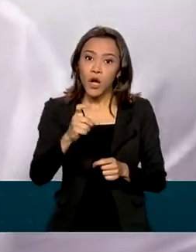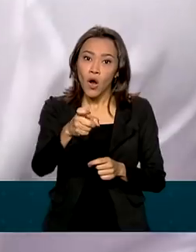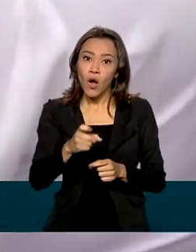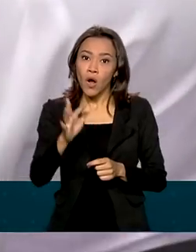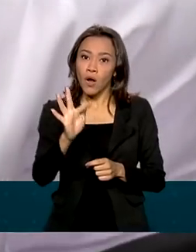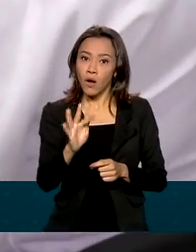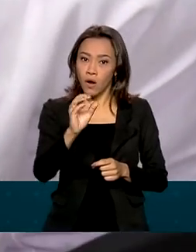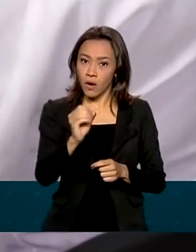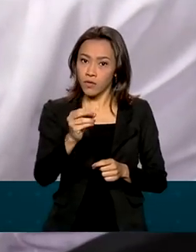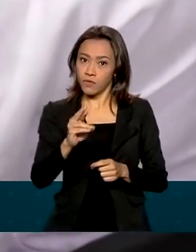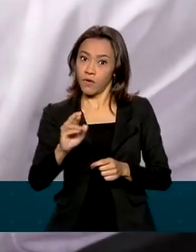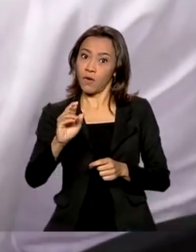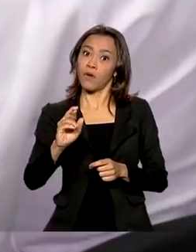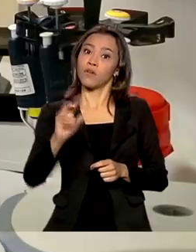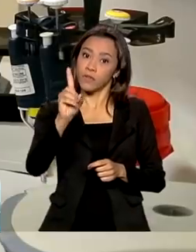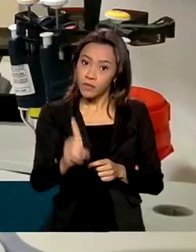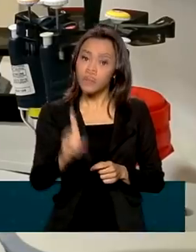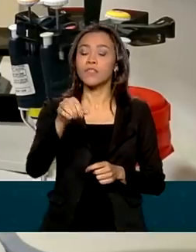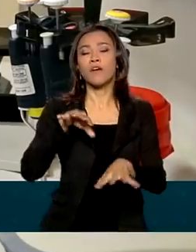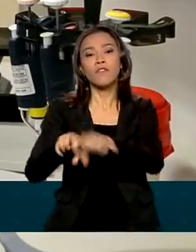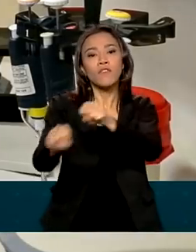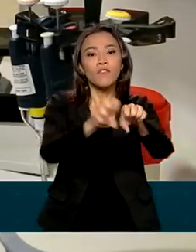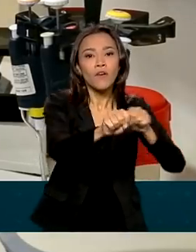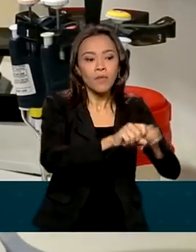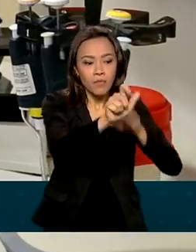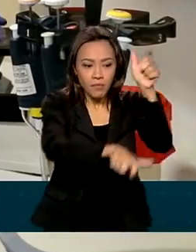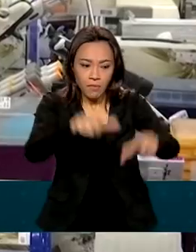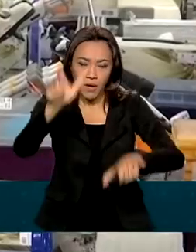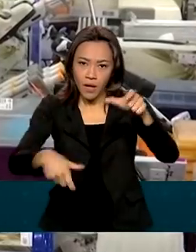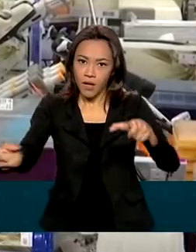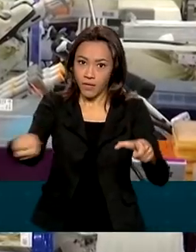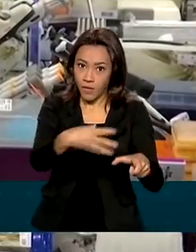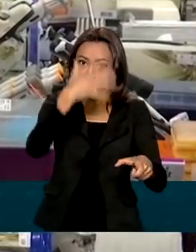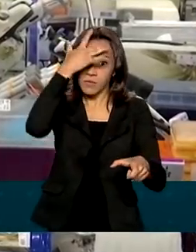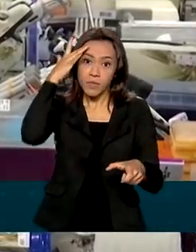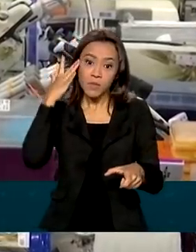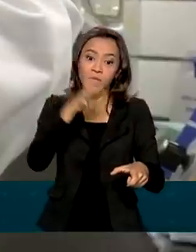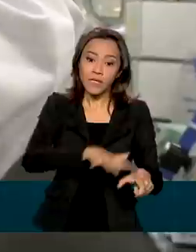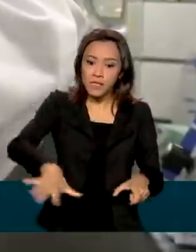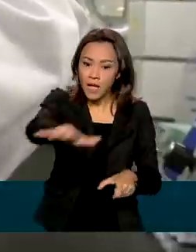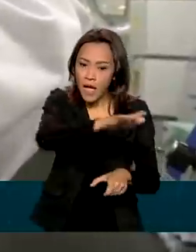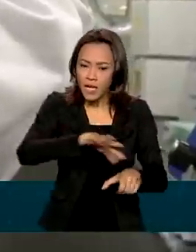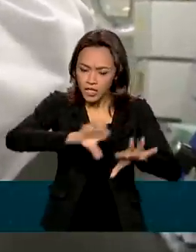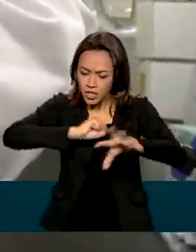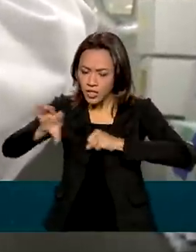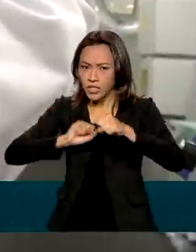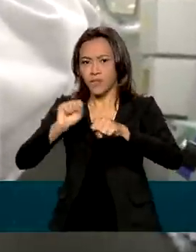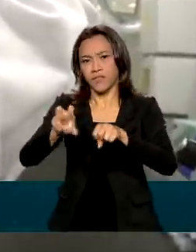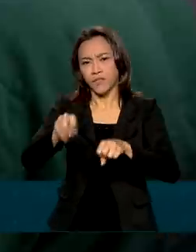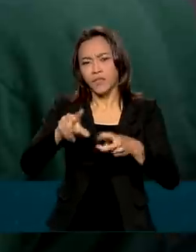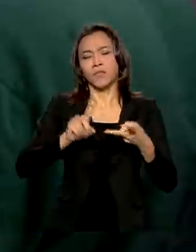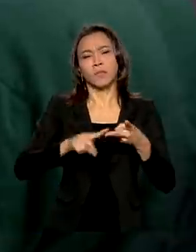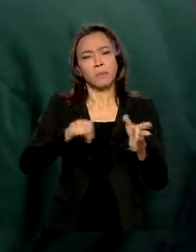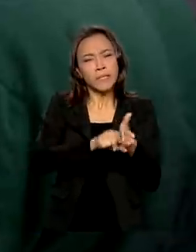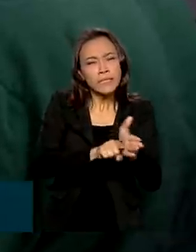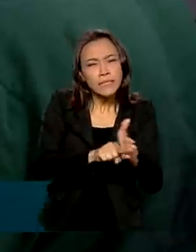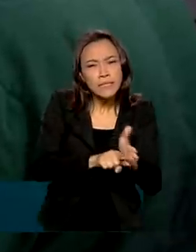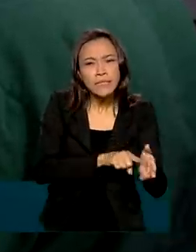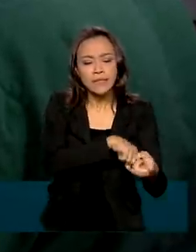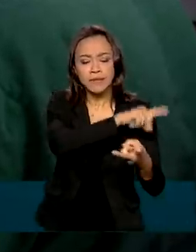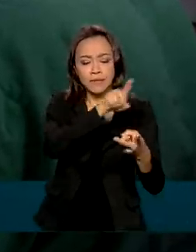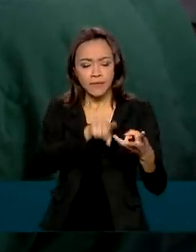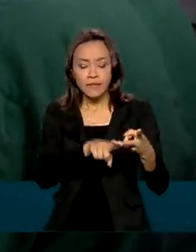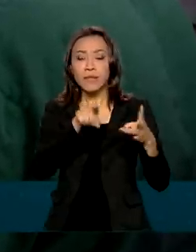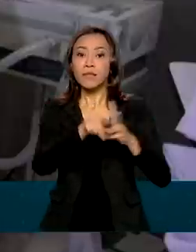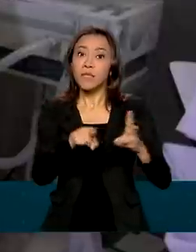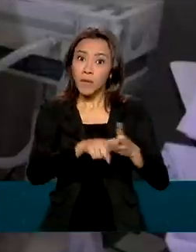global, além de formar novos profissionais na área de doenças infecciosas, pesquisas clínicas e desenvolvimento